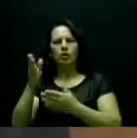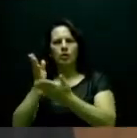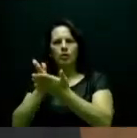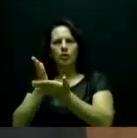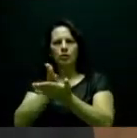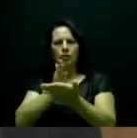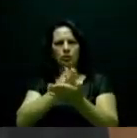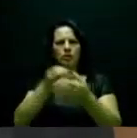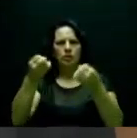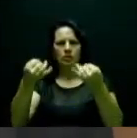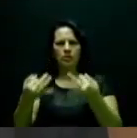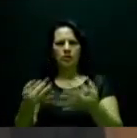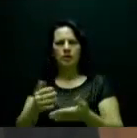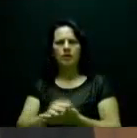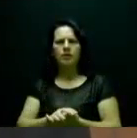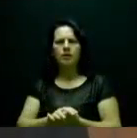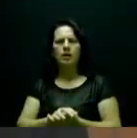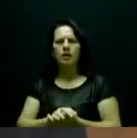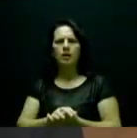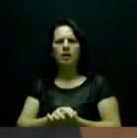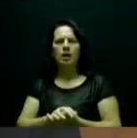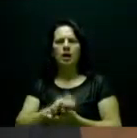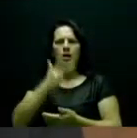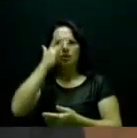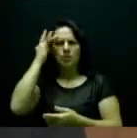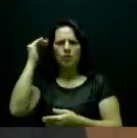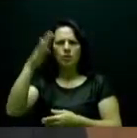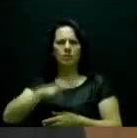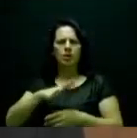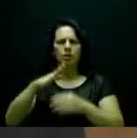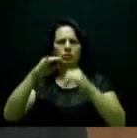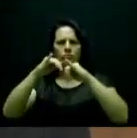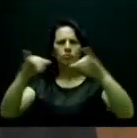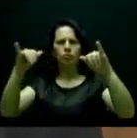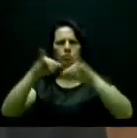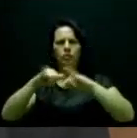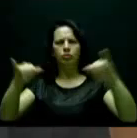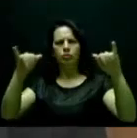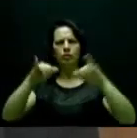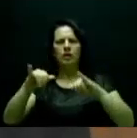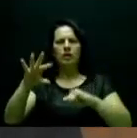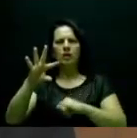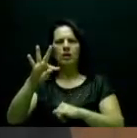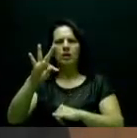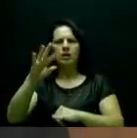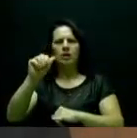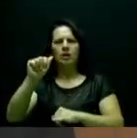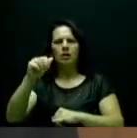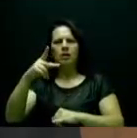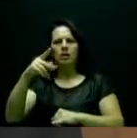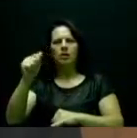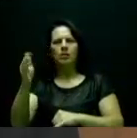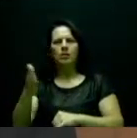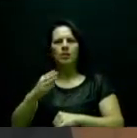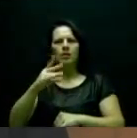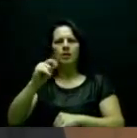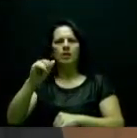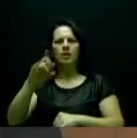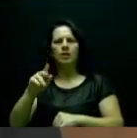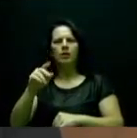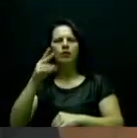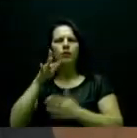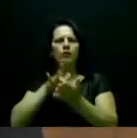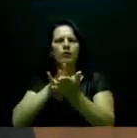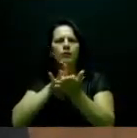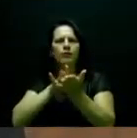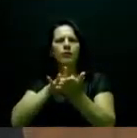passo do que foi feito. Aí eles pegaram o vídeo e publicaram nas redes, né? tapa na cara da sociedade. O vereador finge que está